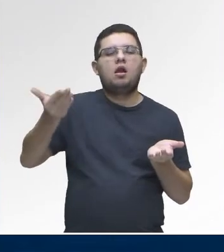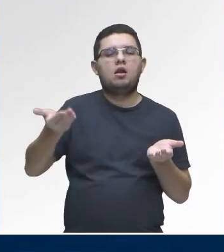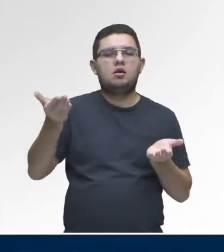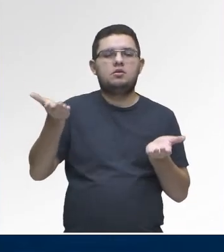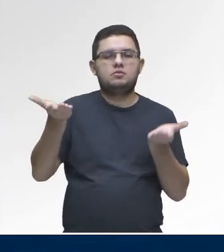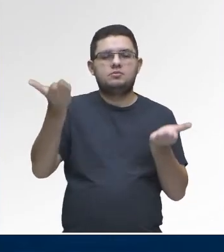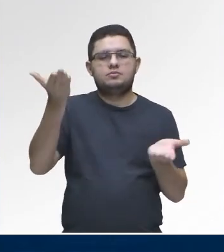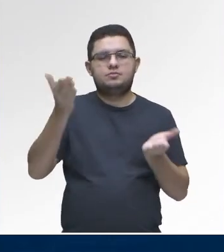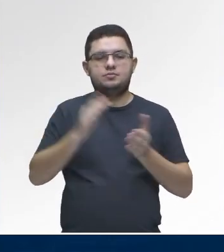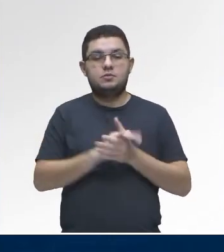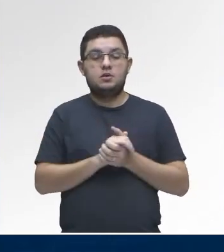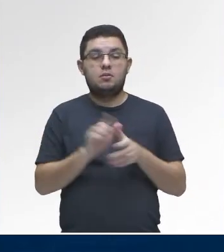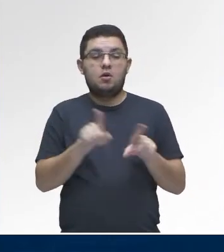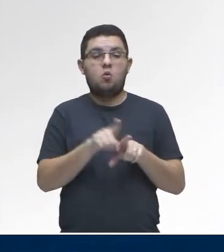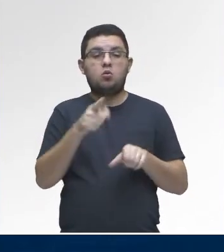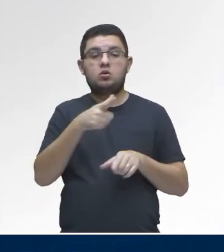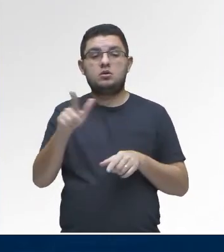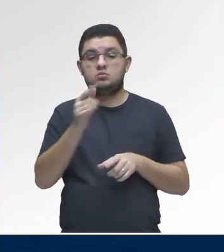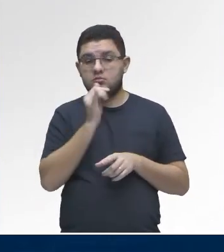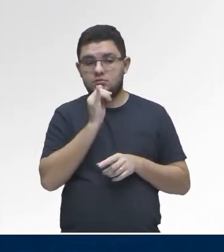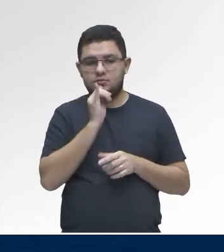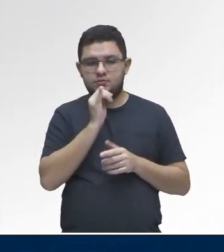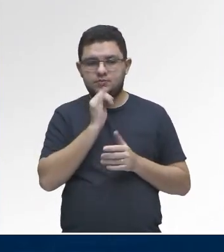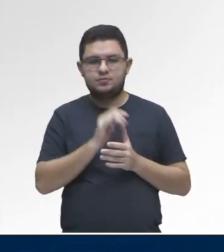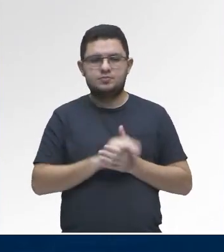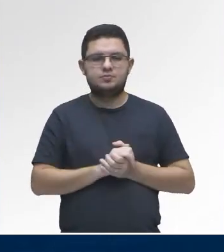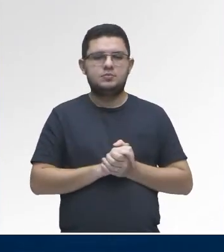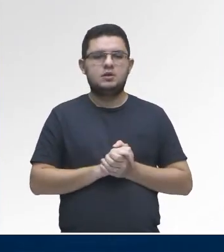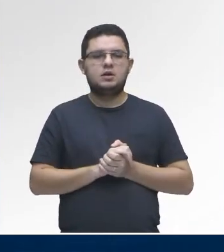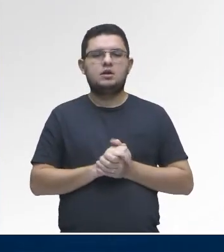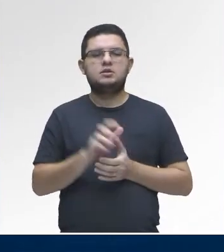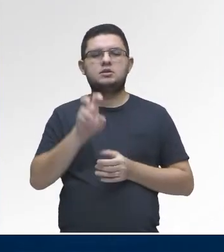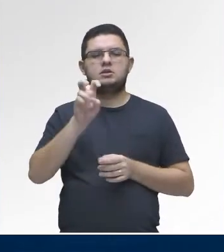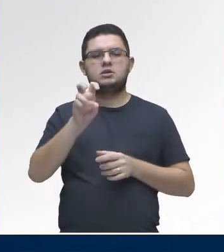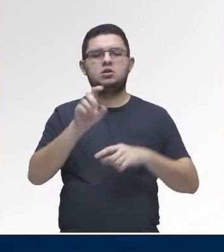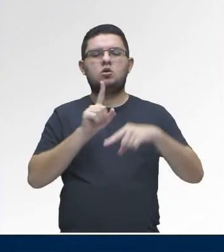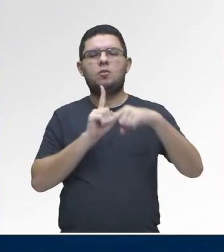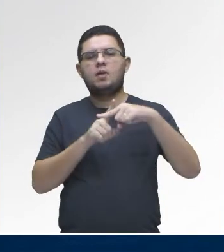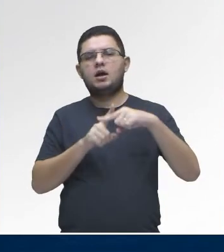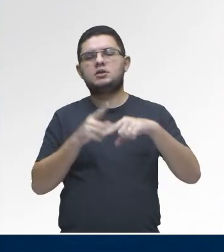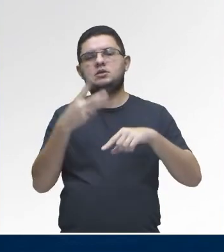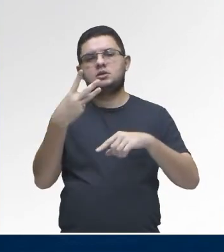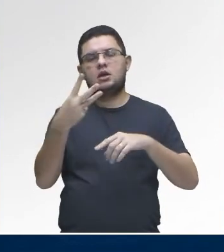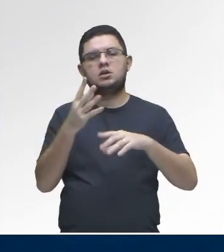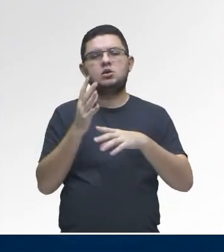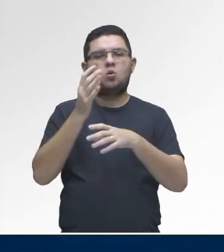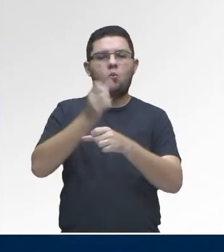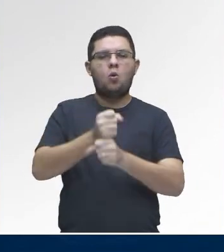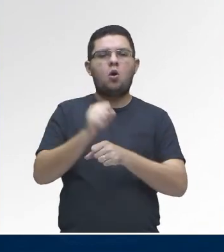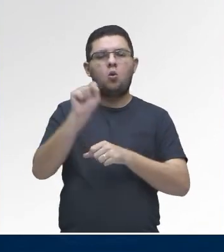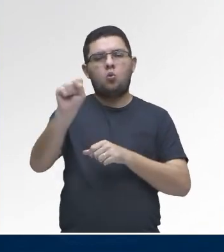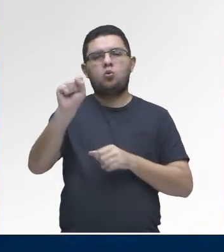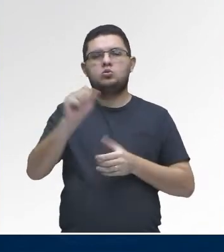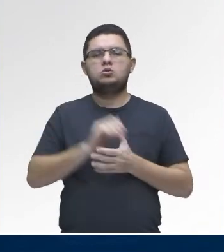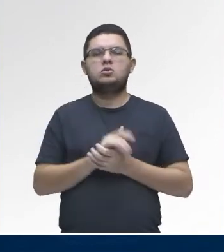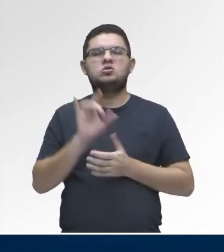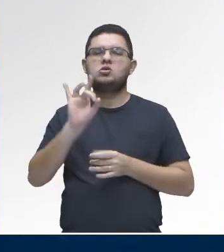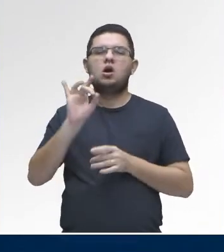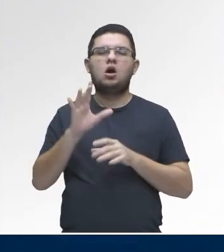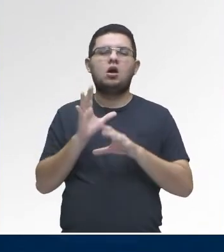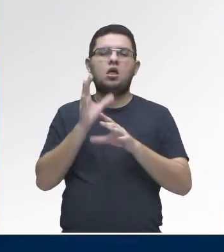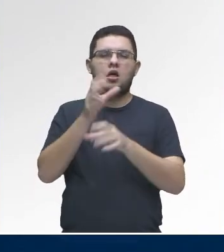3 igual a 8. Essa é só uma sentença matemática, né? Realmente, 8 igual a 8.